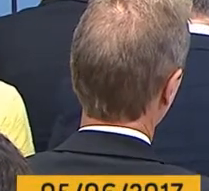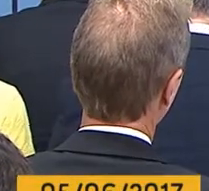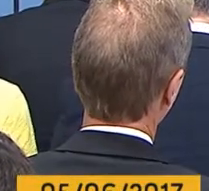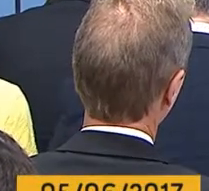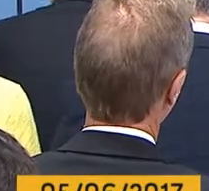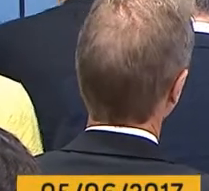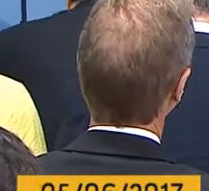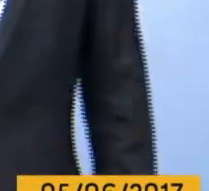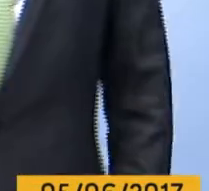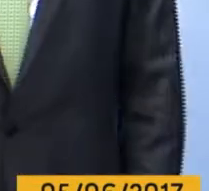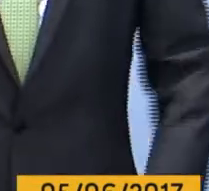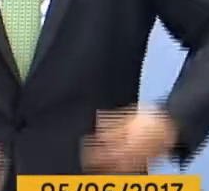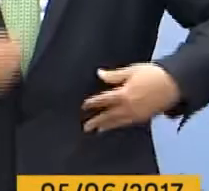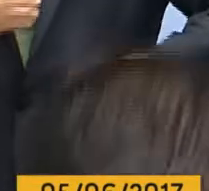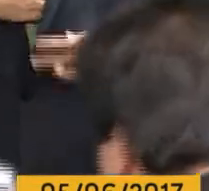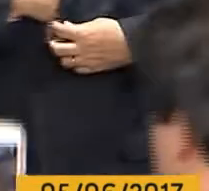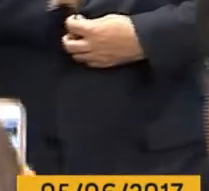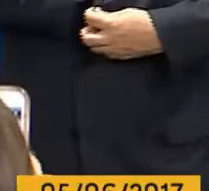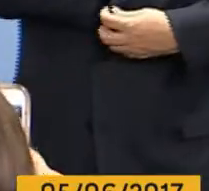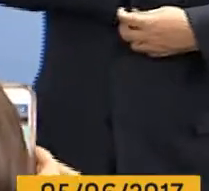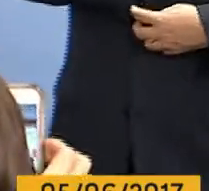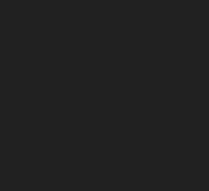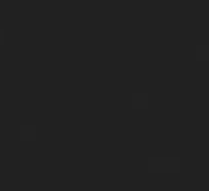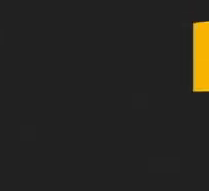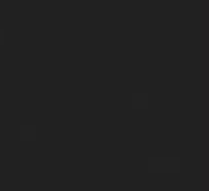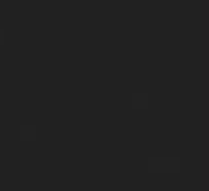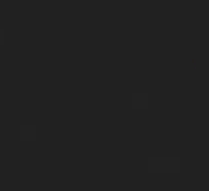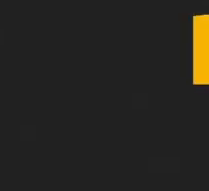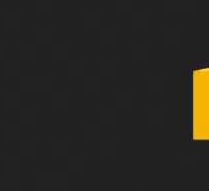pensar encerrada esta cerimônia